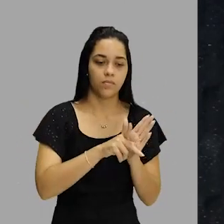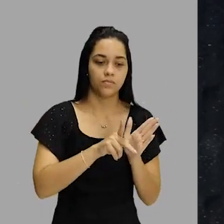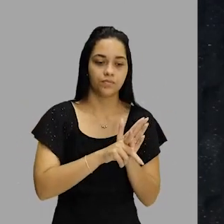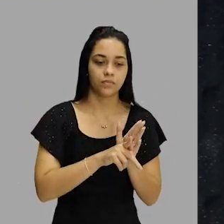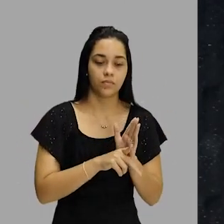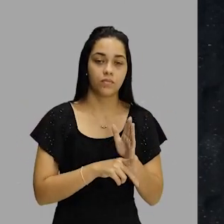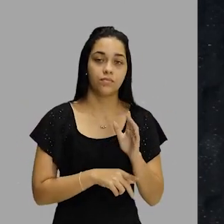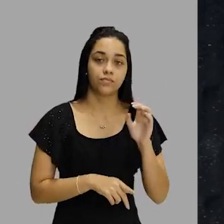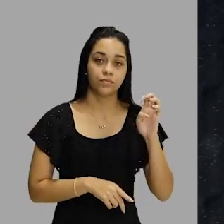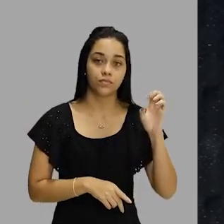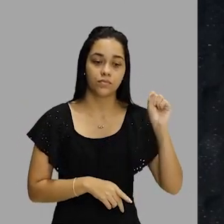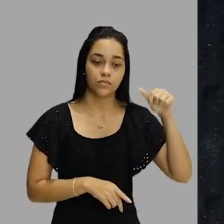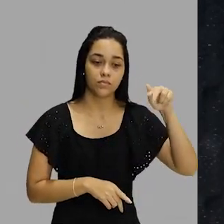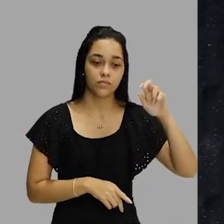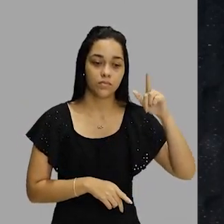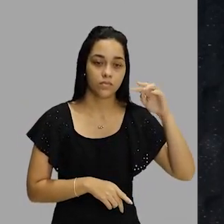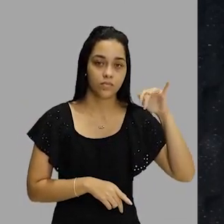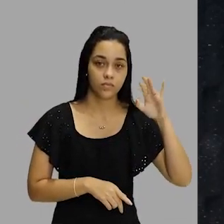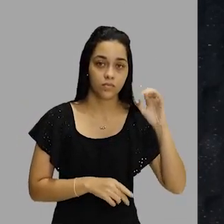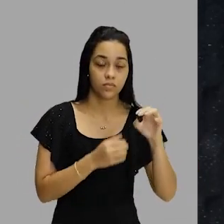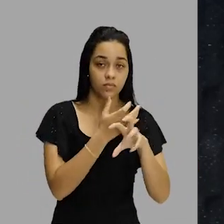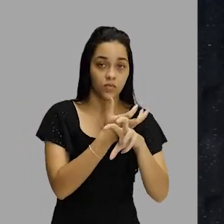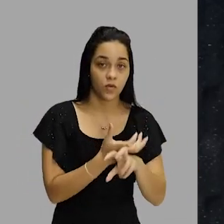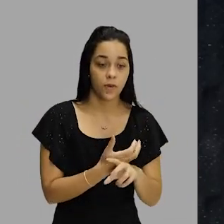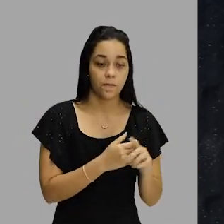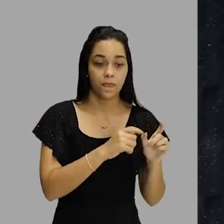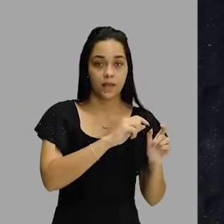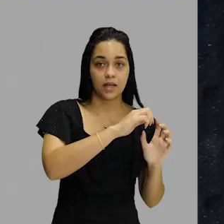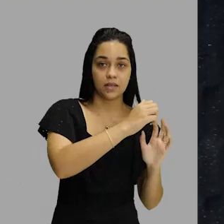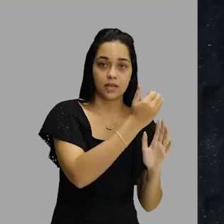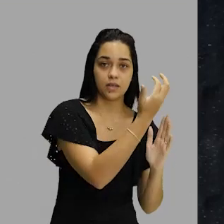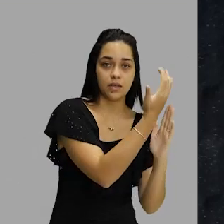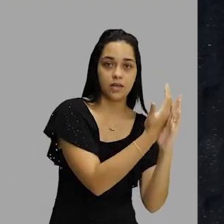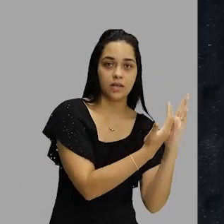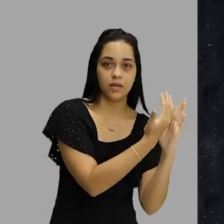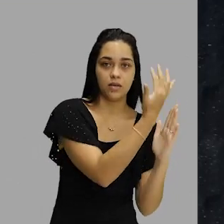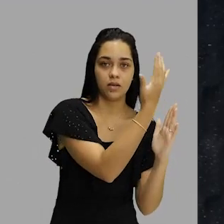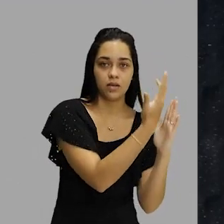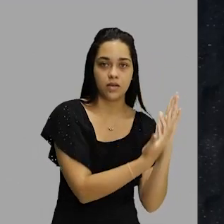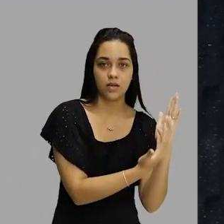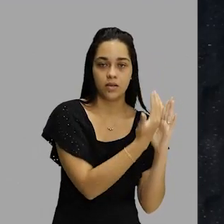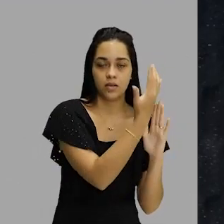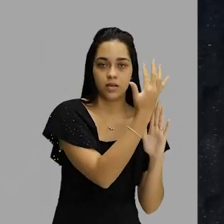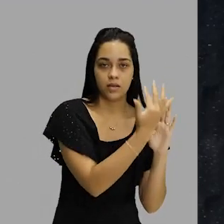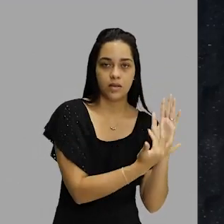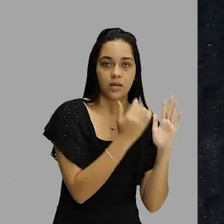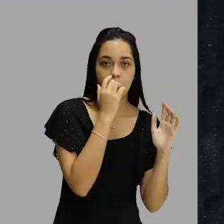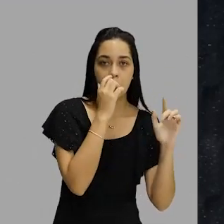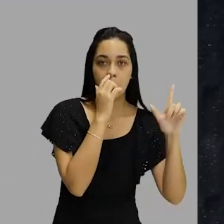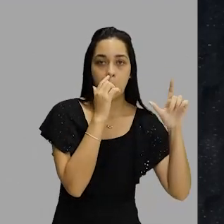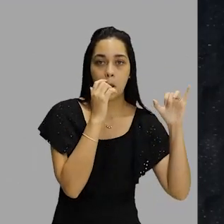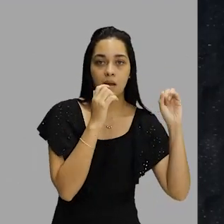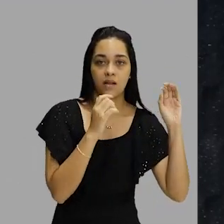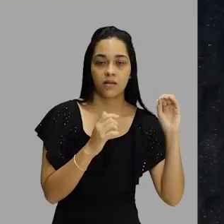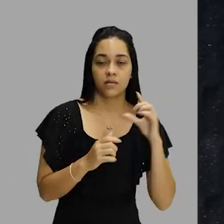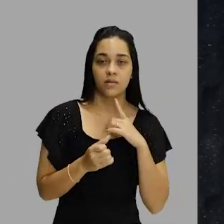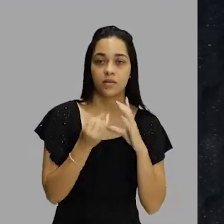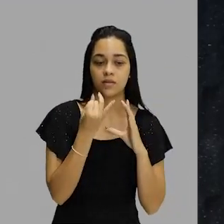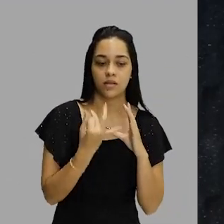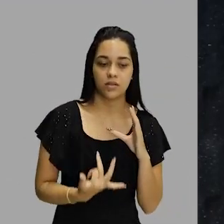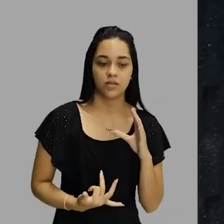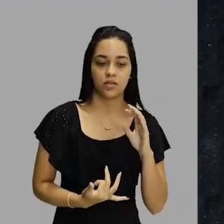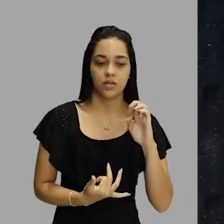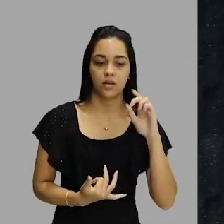estriado esquelético, né? E nessa última, tecido muscular liso. A gente vê pela característica das células,